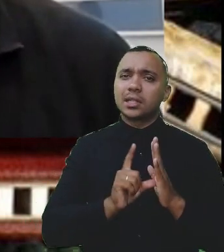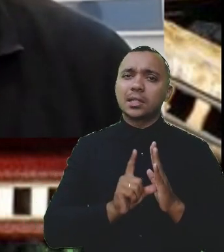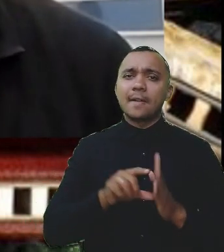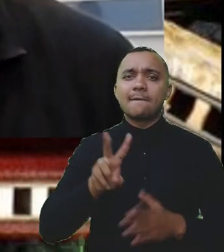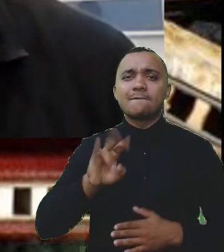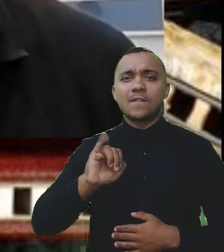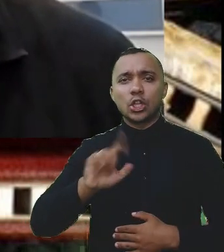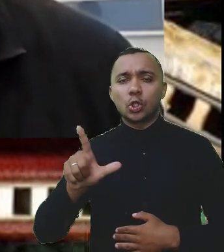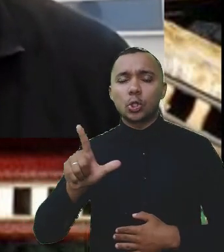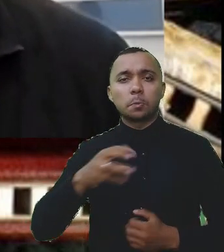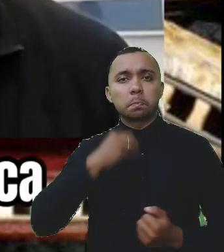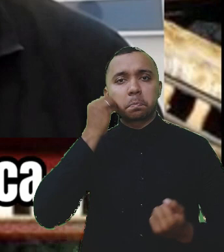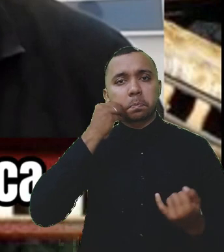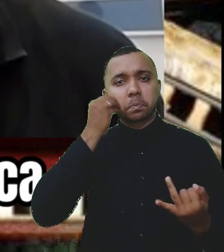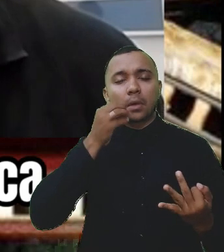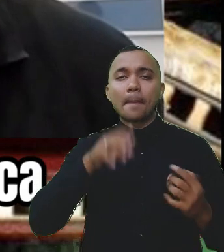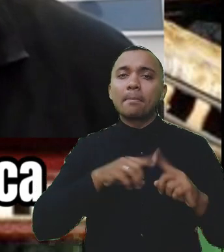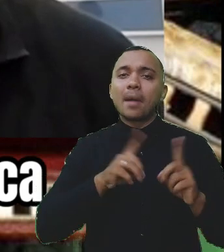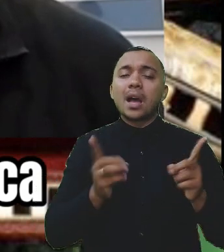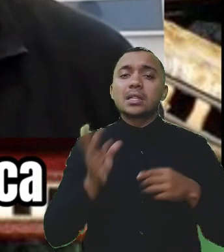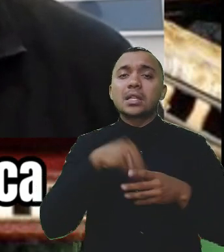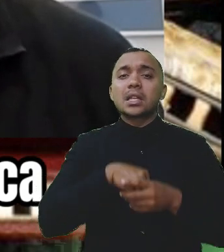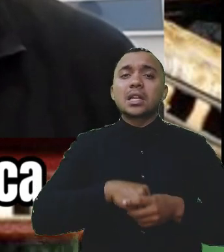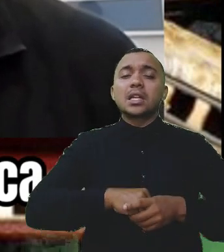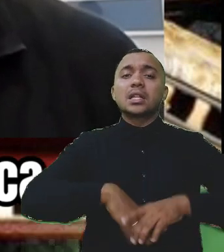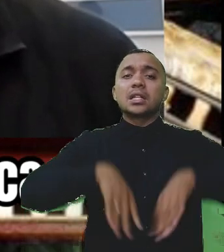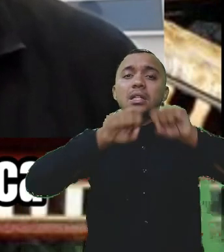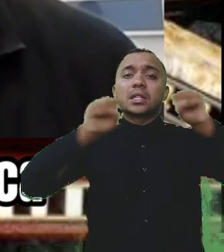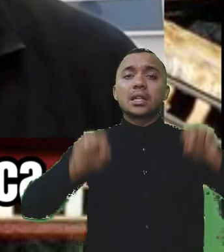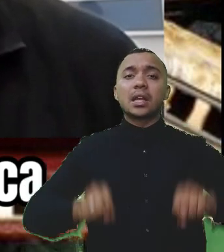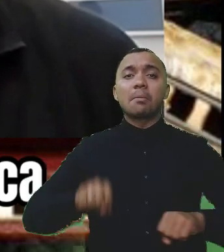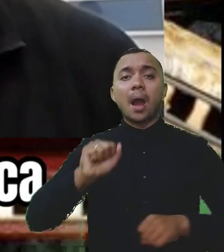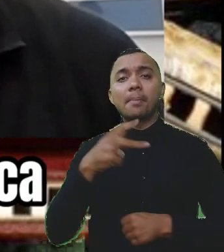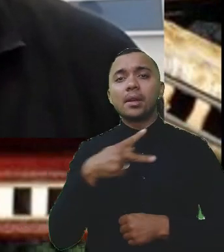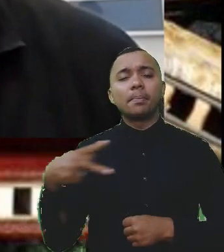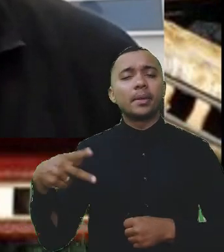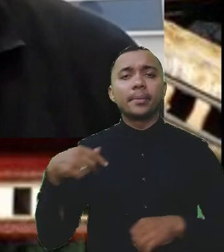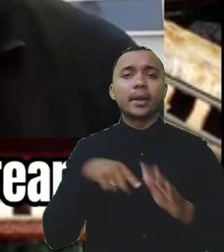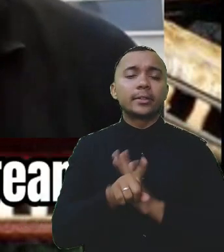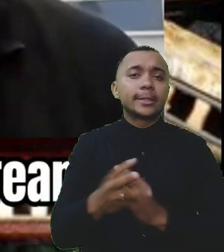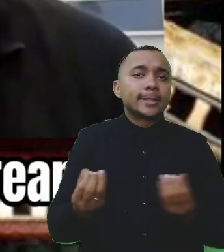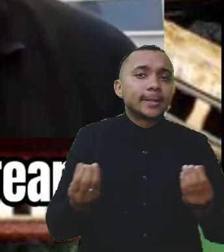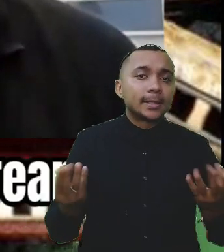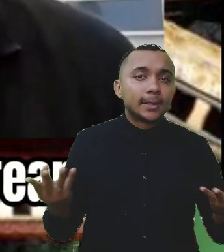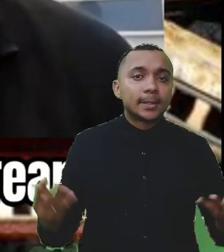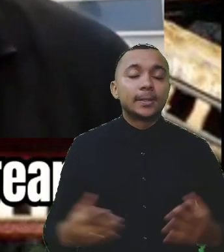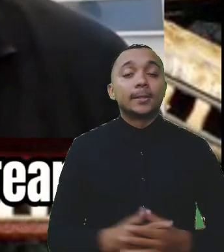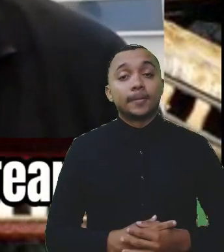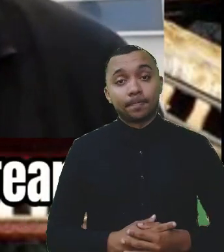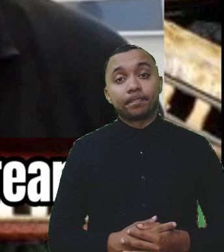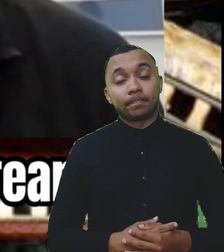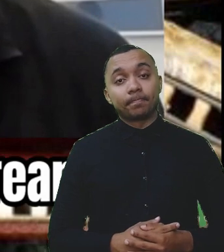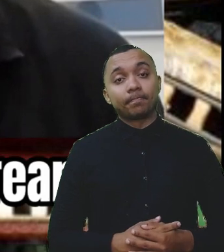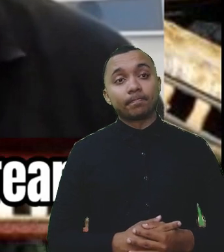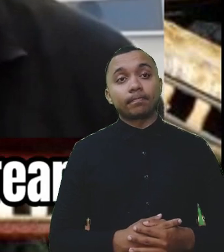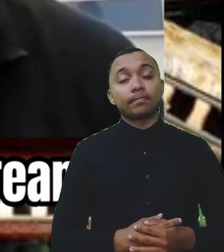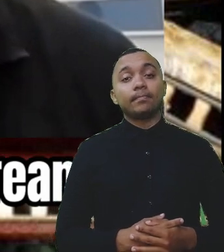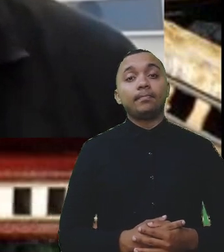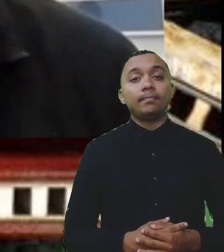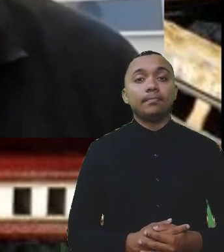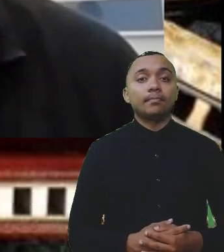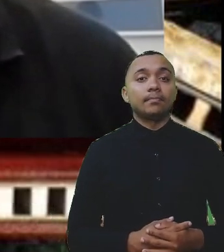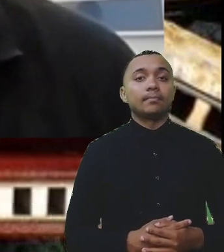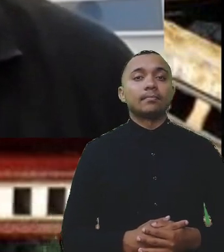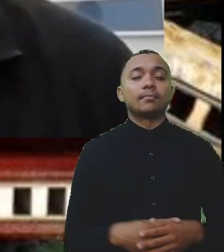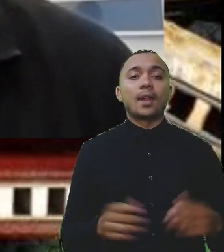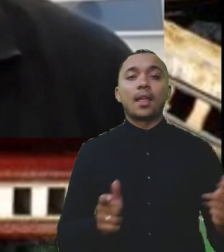Como é que está a tua integração nesse novo meio de distribuição de música? Então, eu gosto de brincar que eu chamo de streaming,